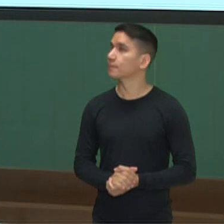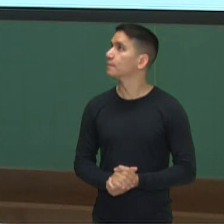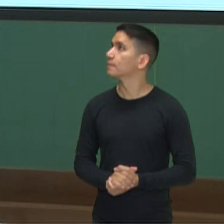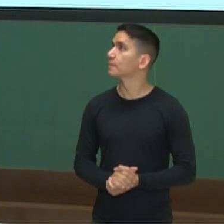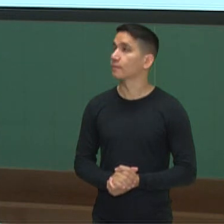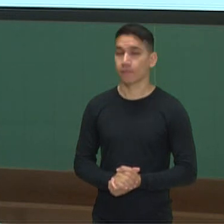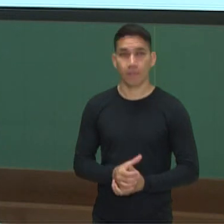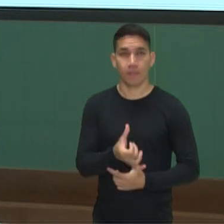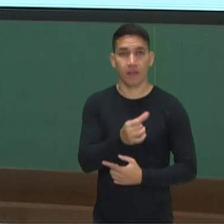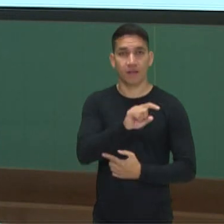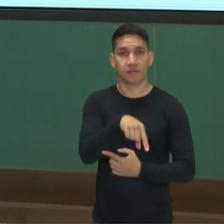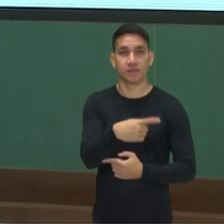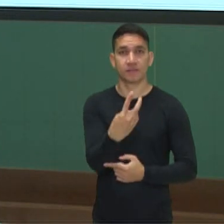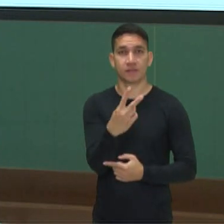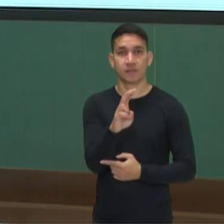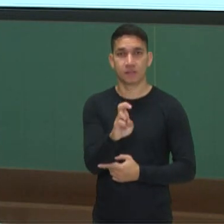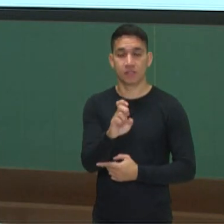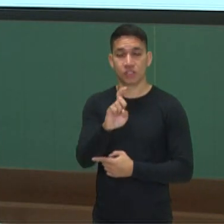6,25x ao quadrado.